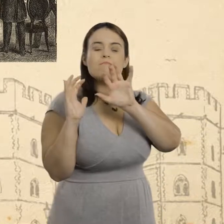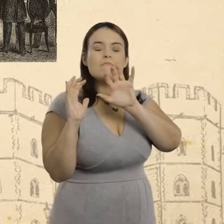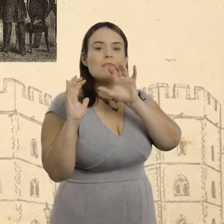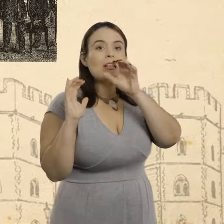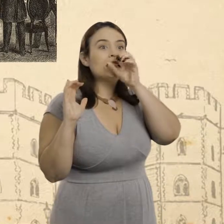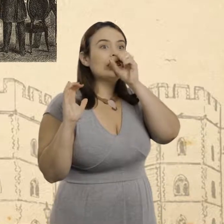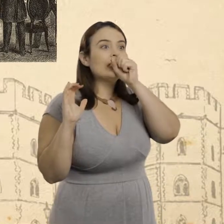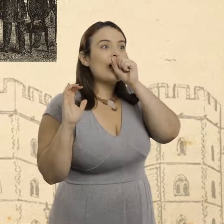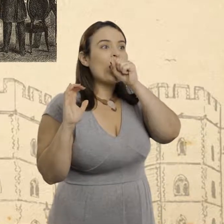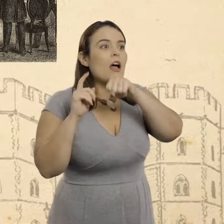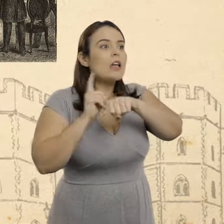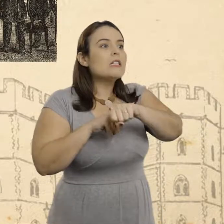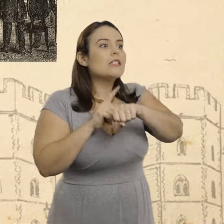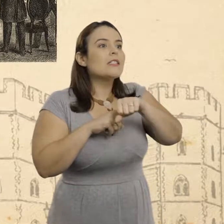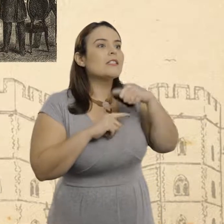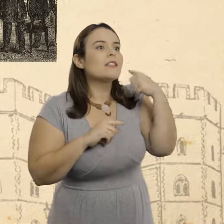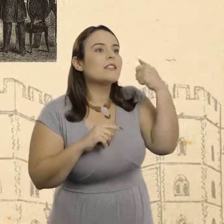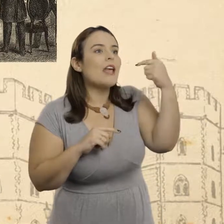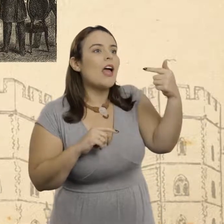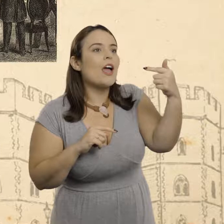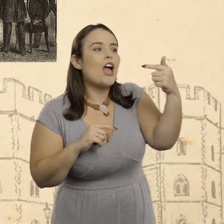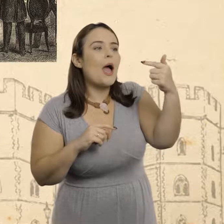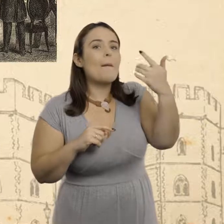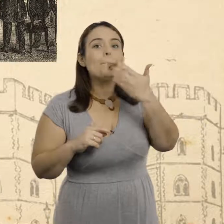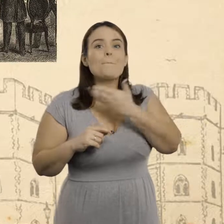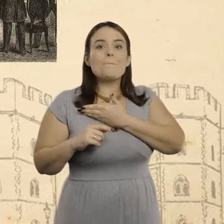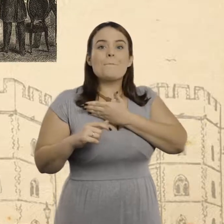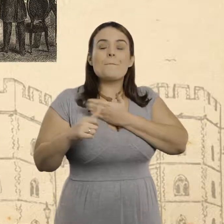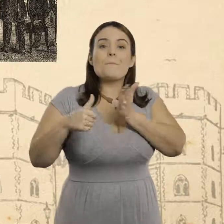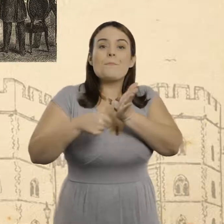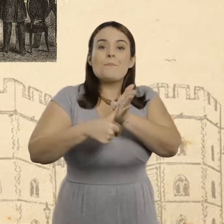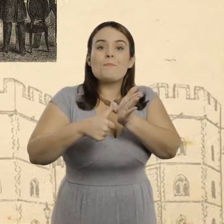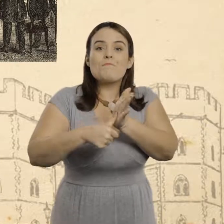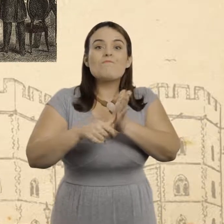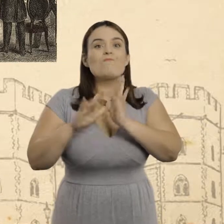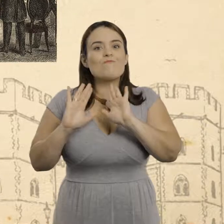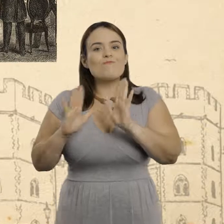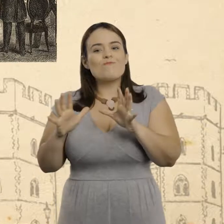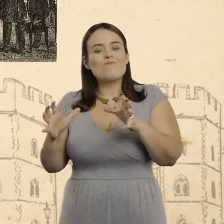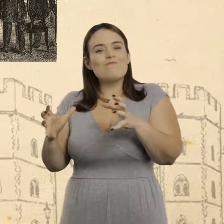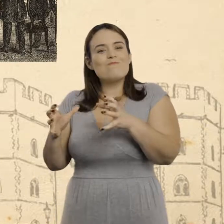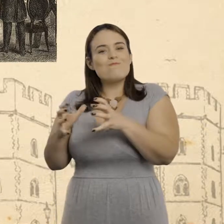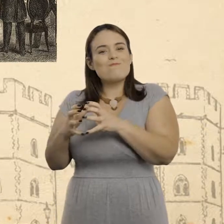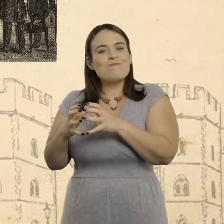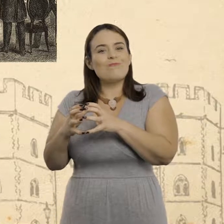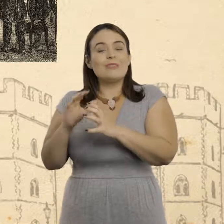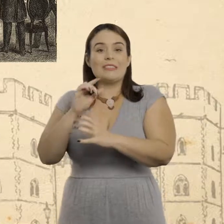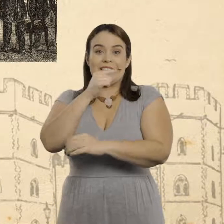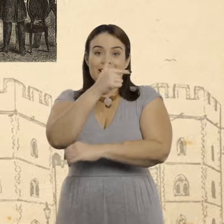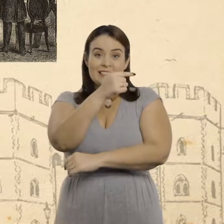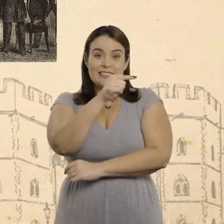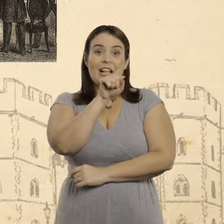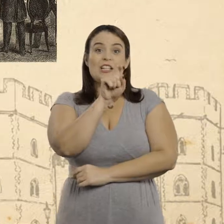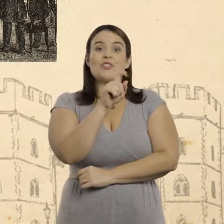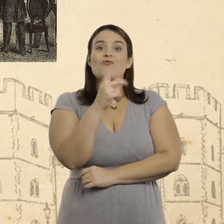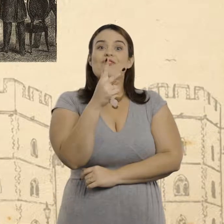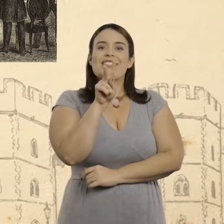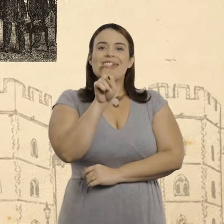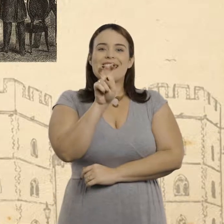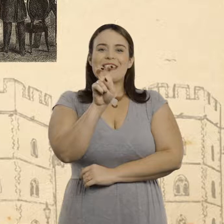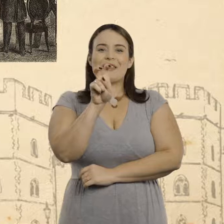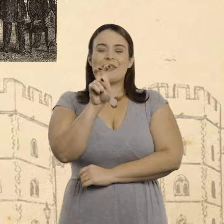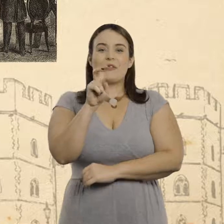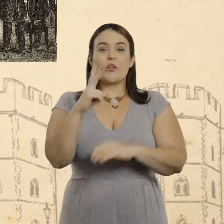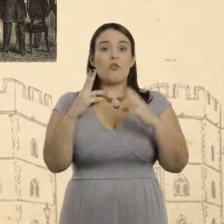esperar Phileas Fogg. Desde as 7 horas da noite, os colegas do clube estavam reunidos. Eram 7 horas e